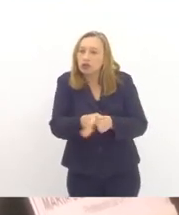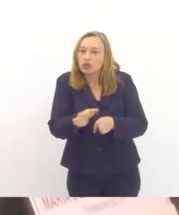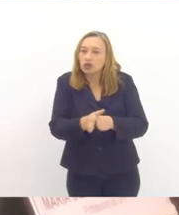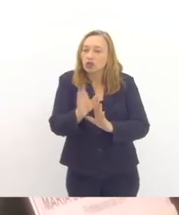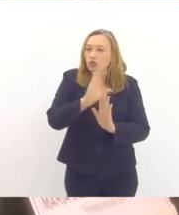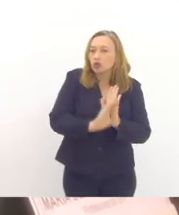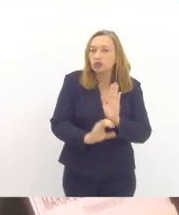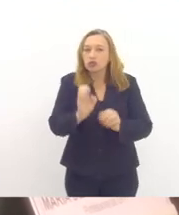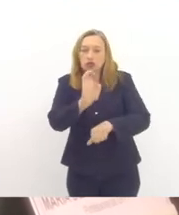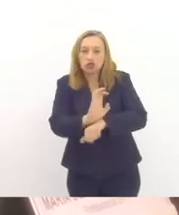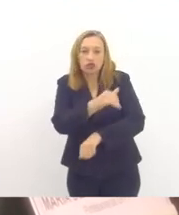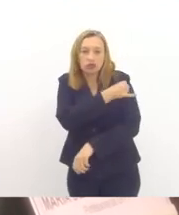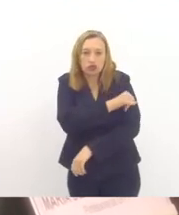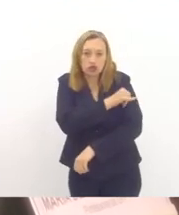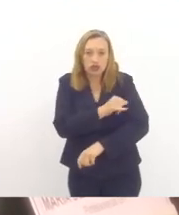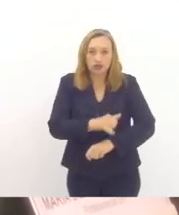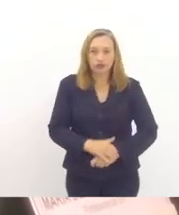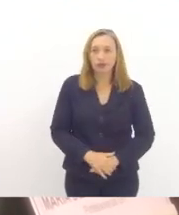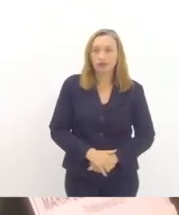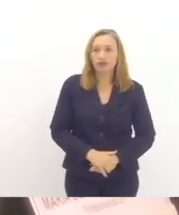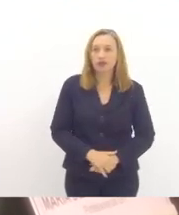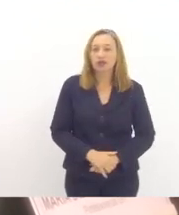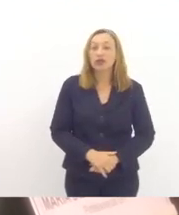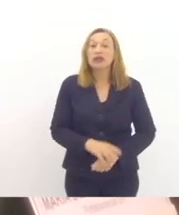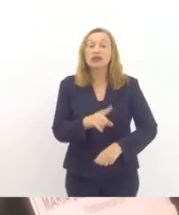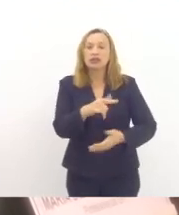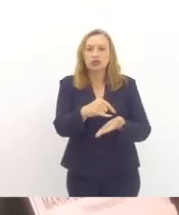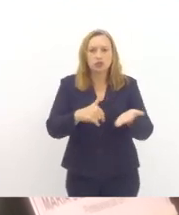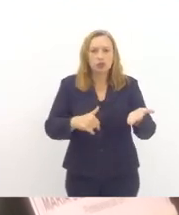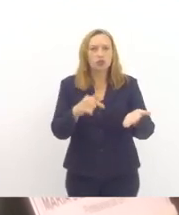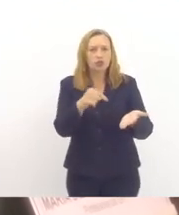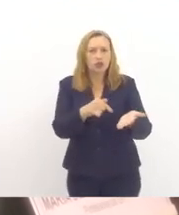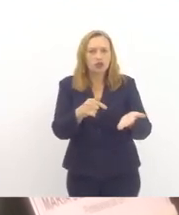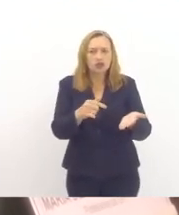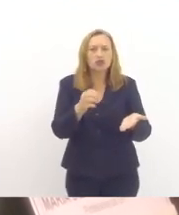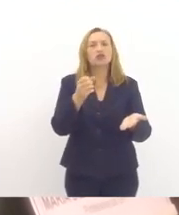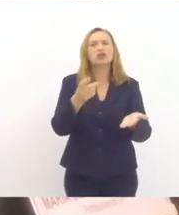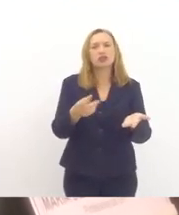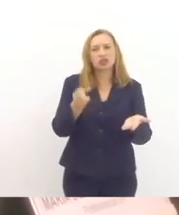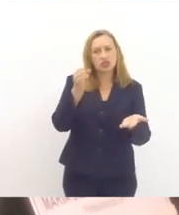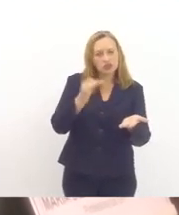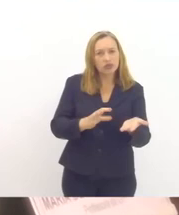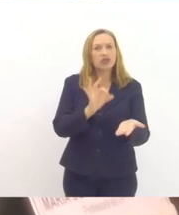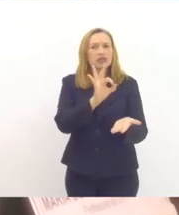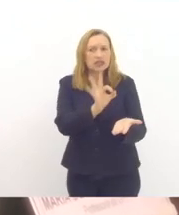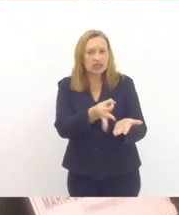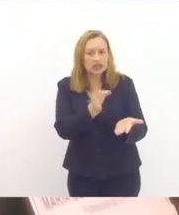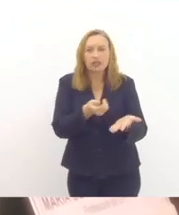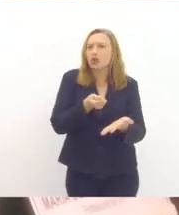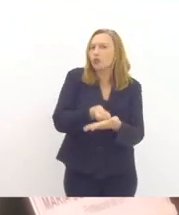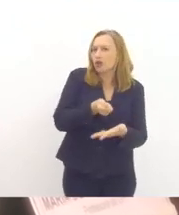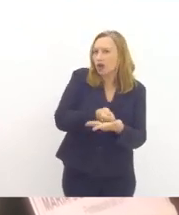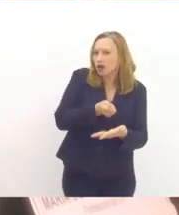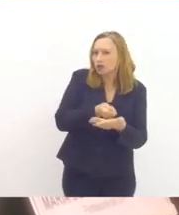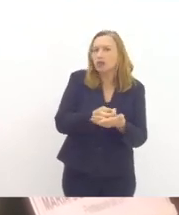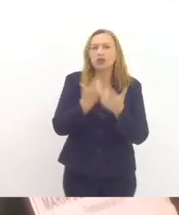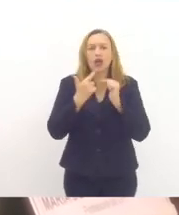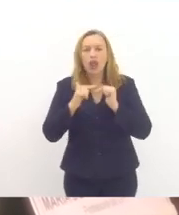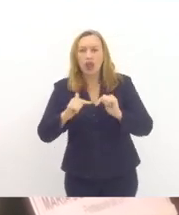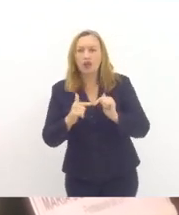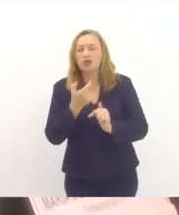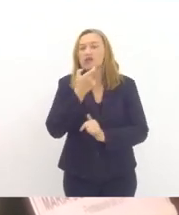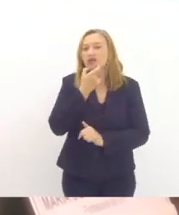do Estado do Rio de Janeiro. E nesse documento se fala, se remete naturalmente a essa obrigatoriedade da língua